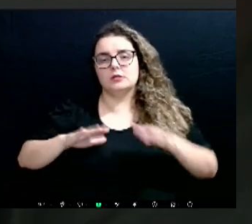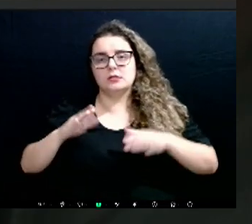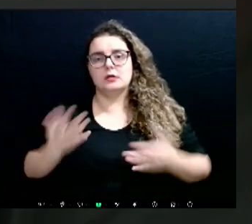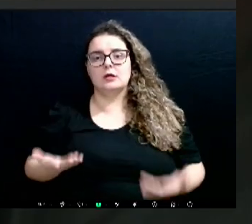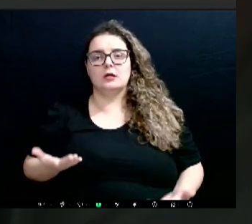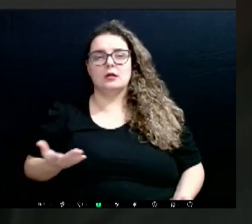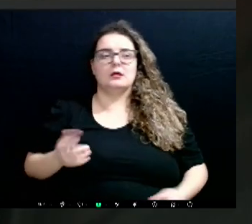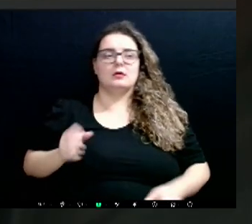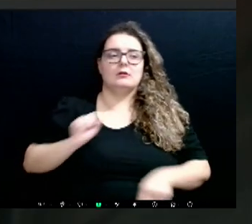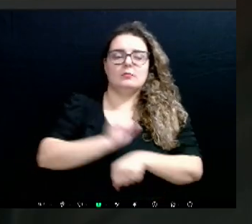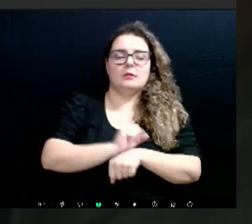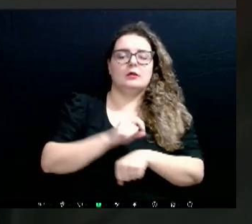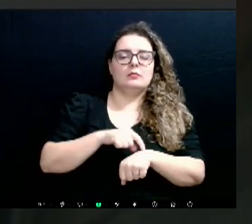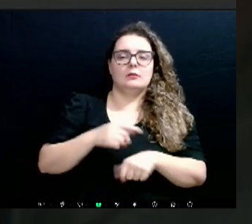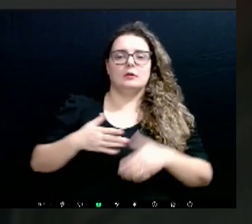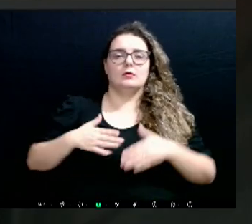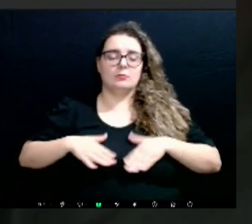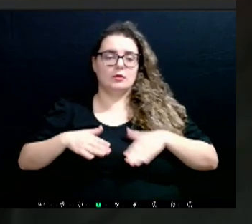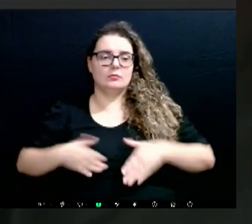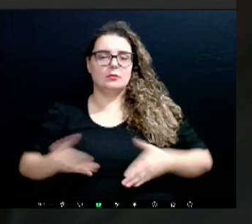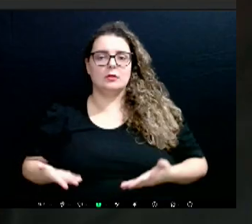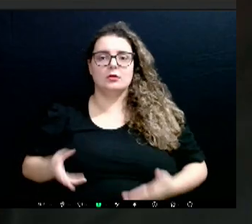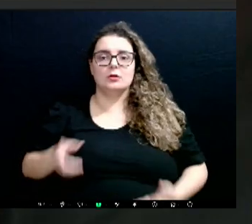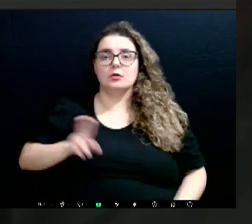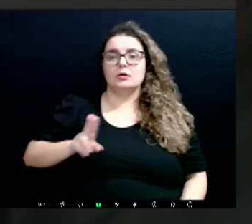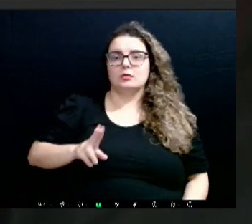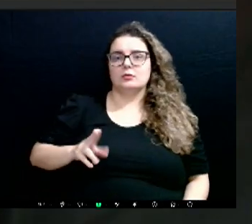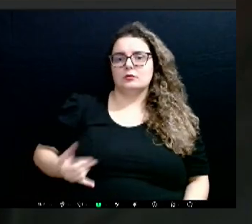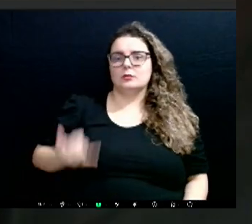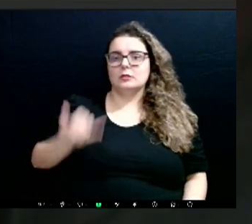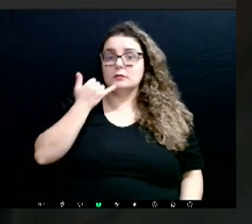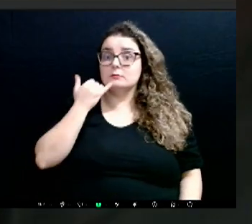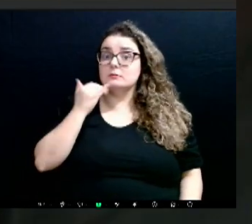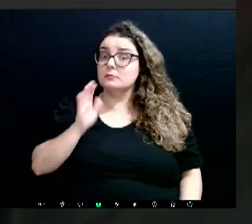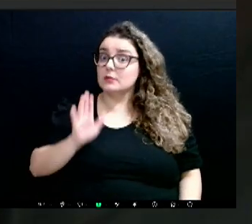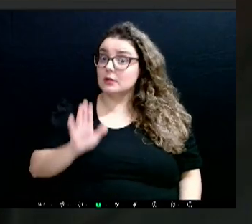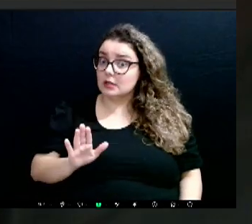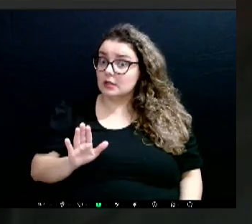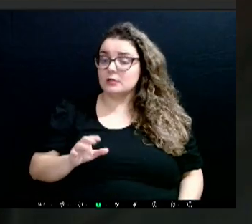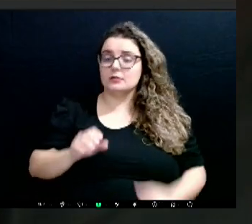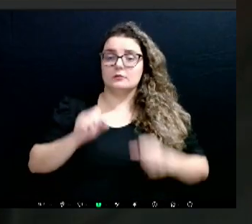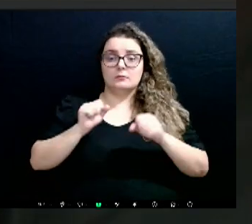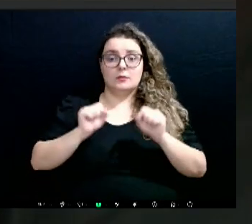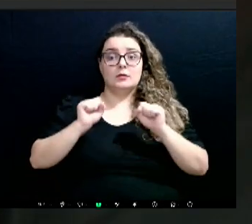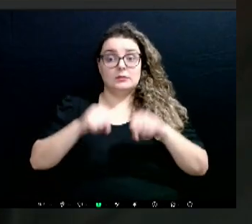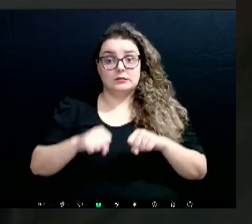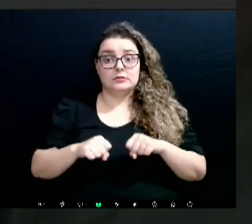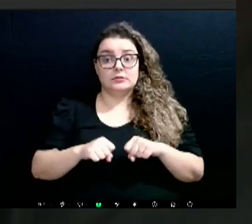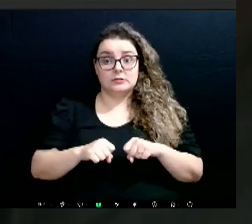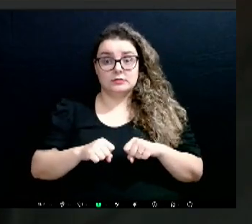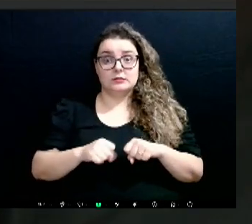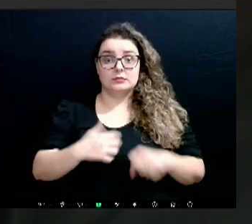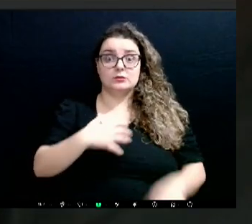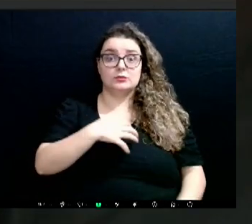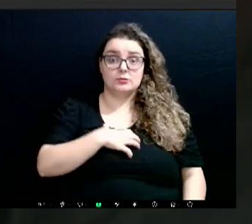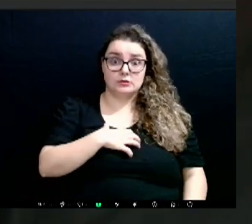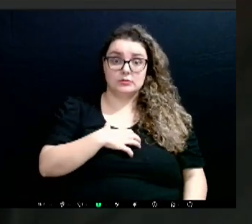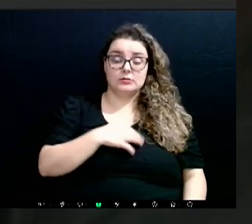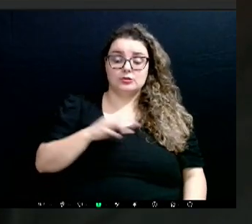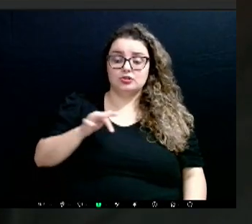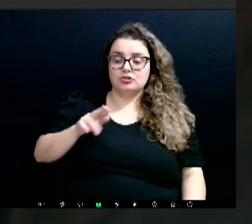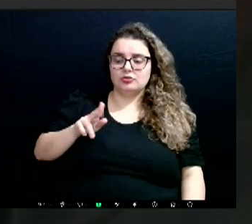de descanso e vou usar o celular, mas pode ser sim uma forma de fuga, né? Existe